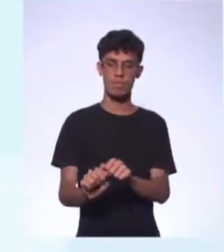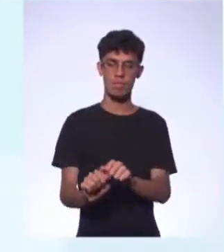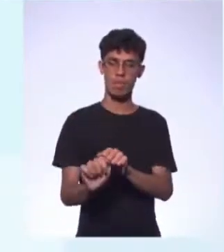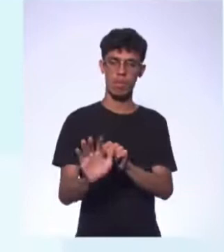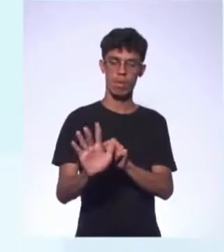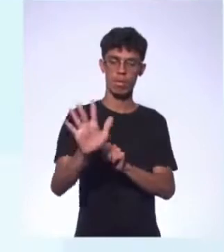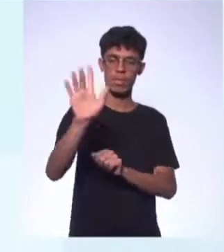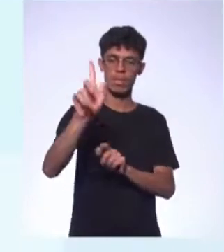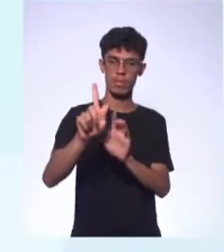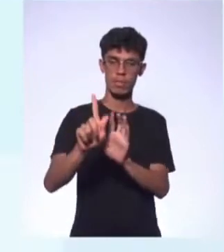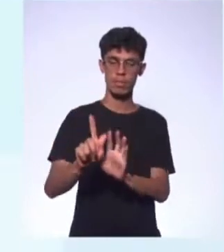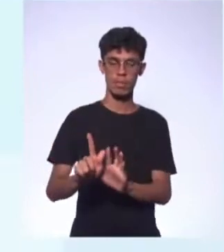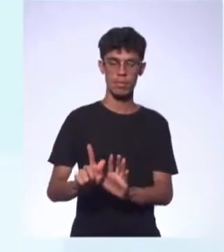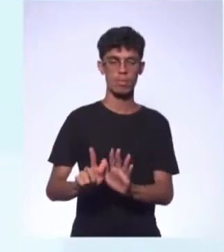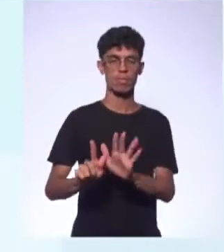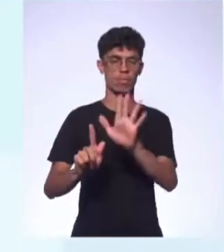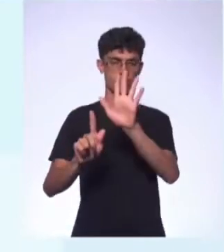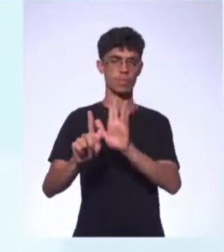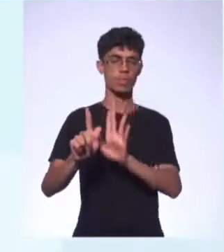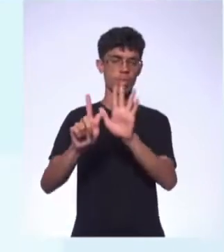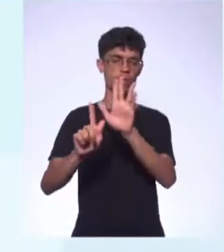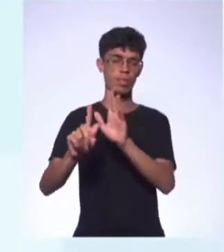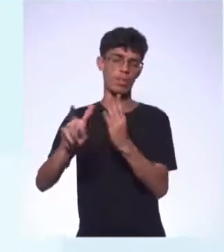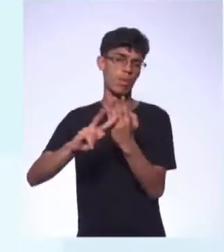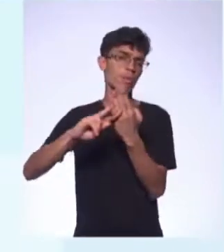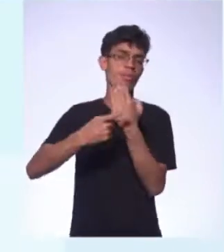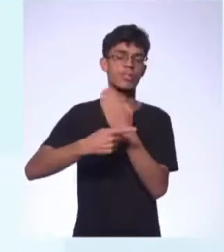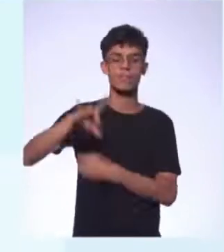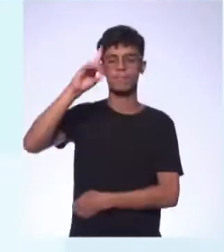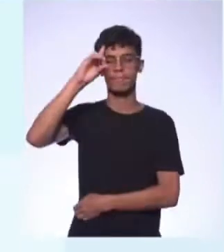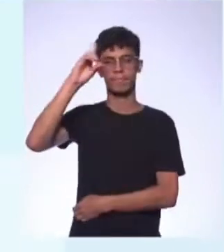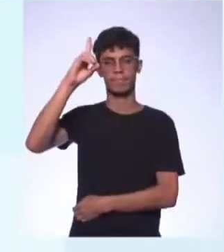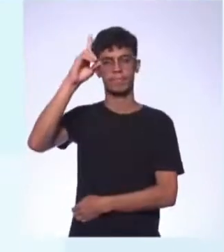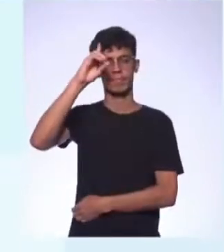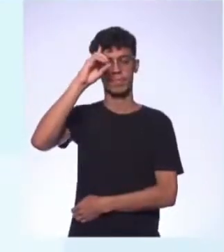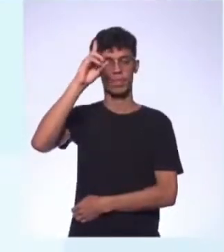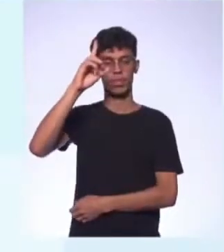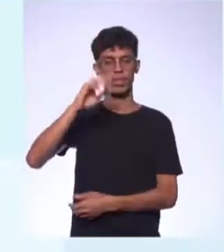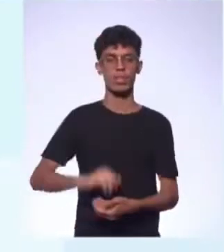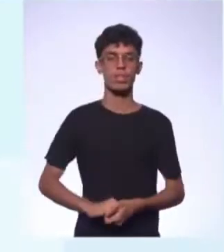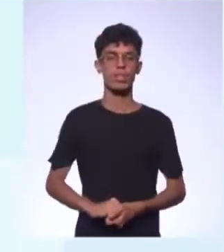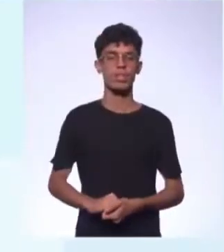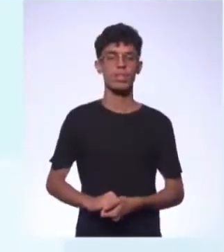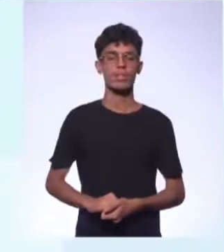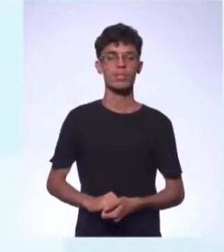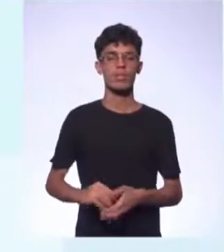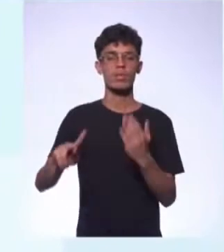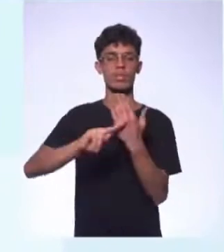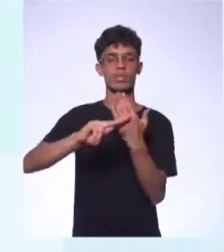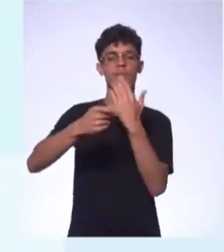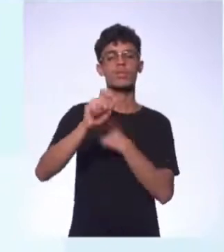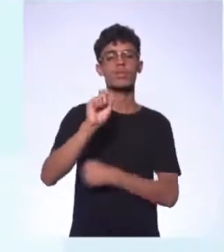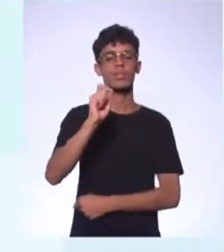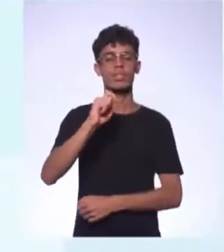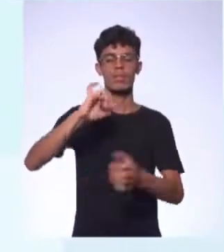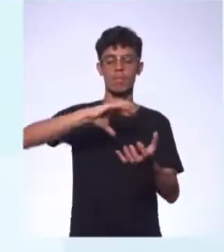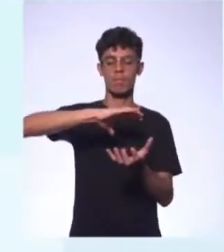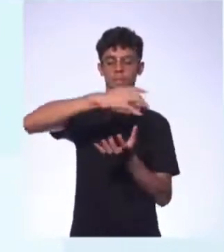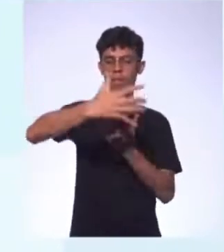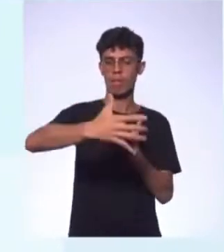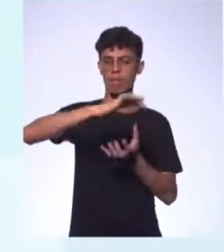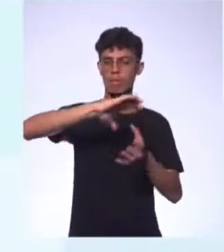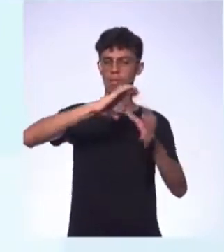ok? E assim sucessivamente. Portanto, vai, né, ocasionar a poluição atmosférica. É